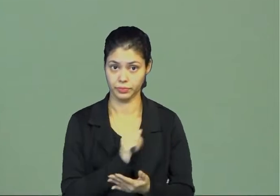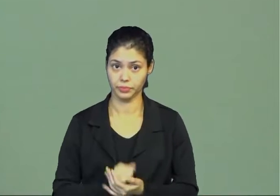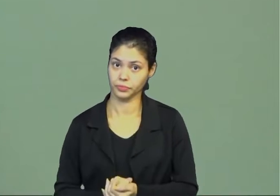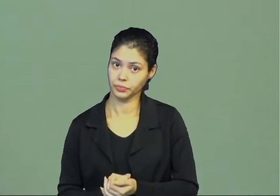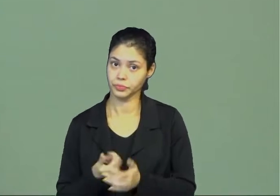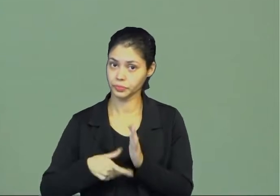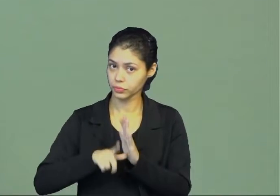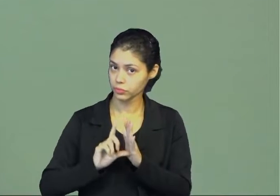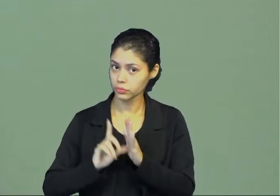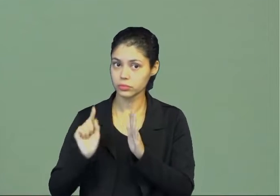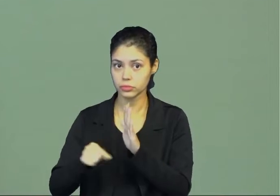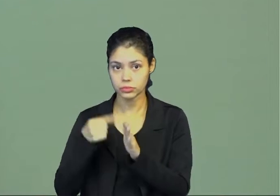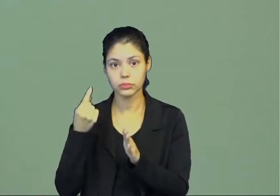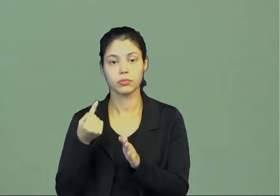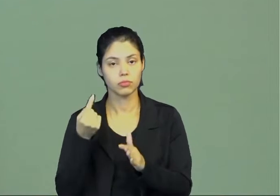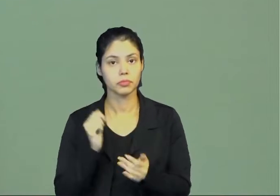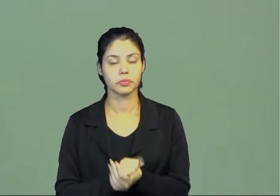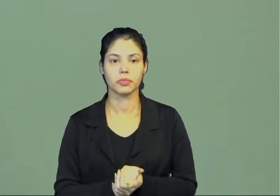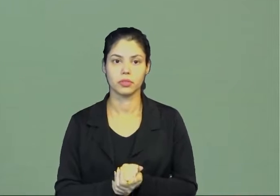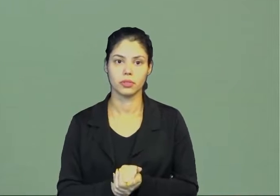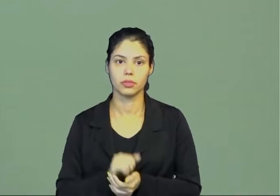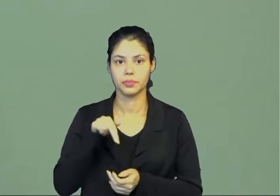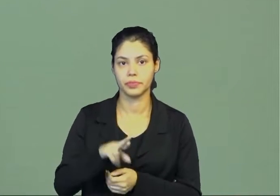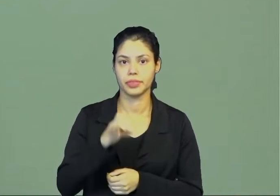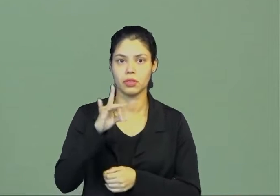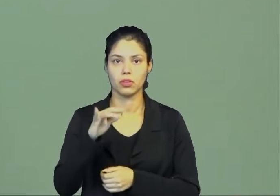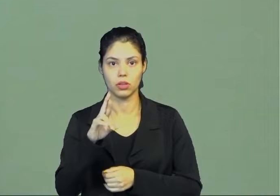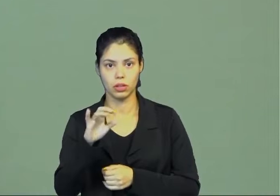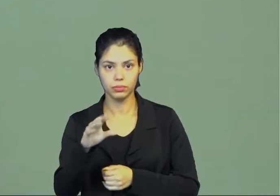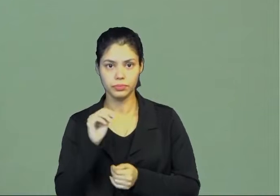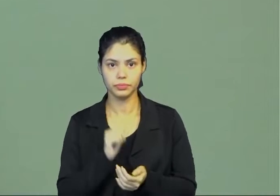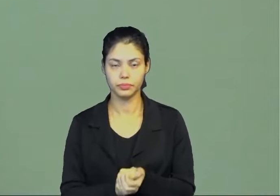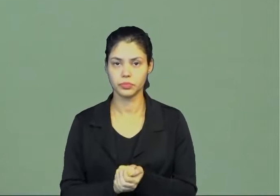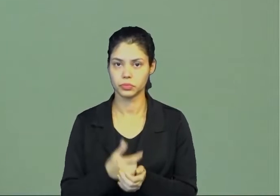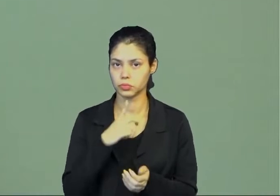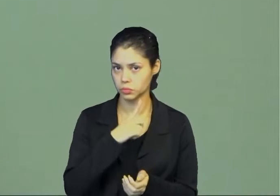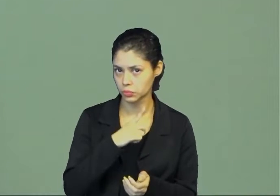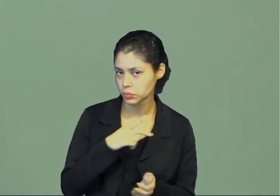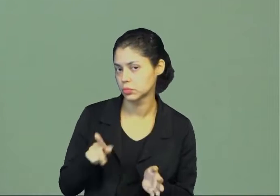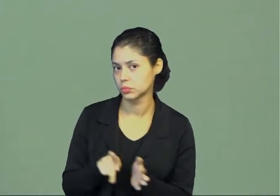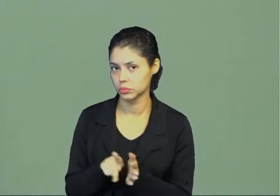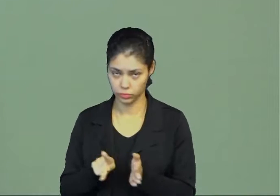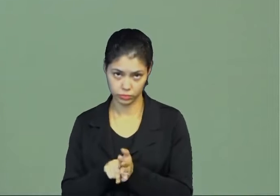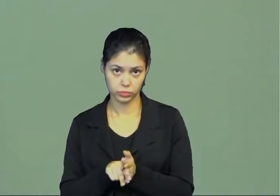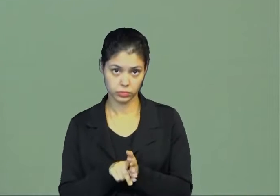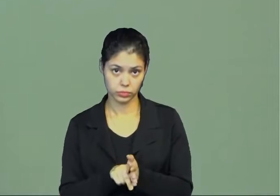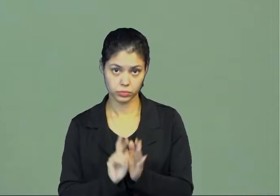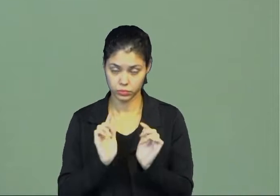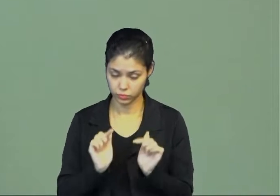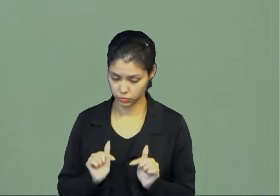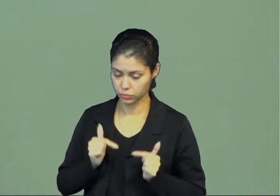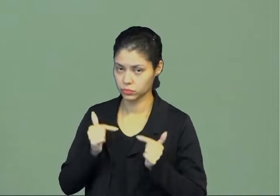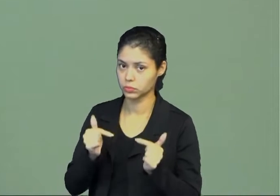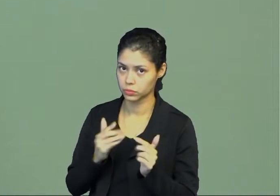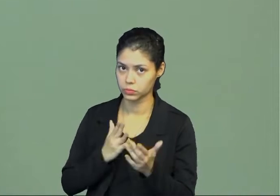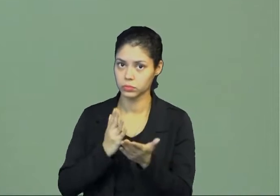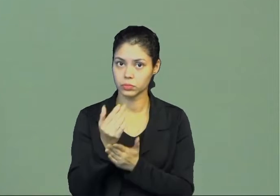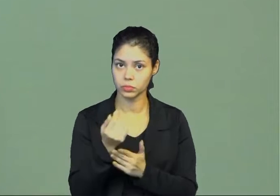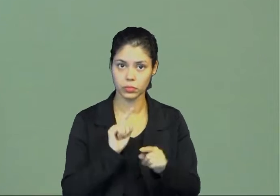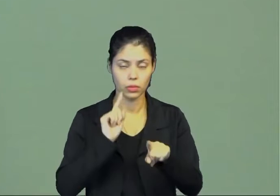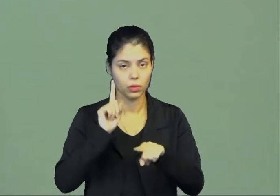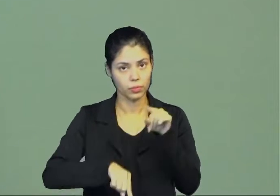desses antecedentes da Primeira Guerra, a gente fala desse neocolonialismo, a gente fala de uma ocupação que é impulsionada pela busca